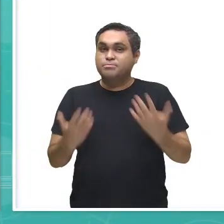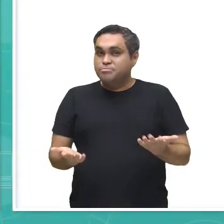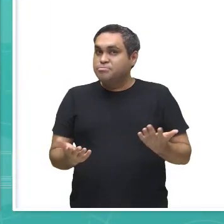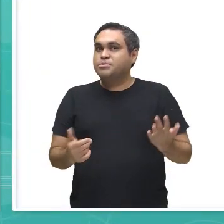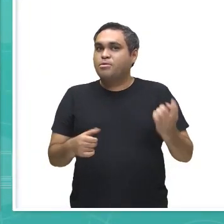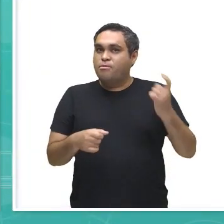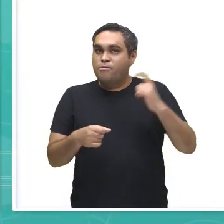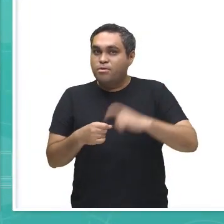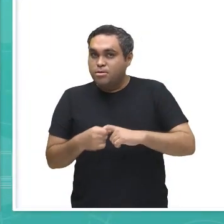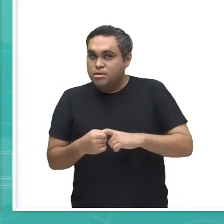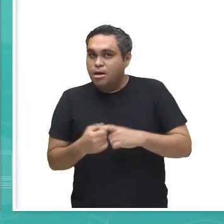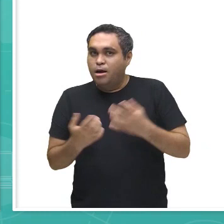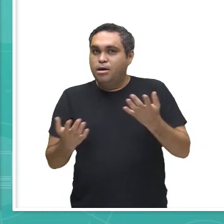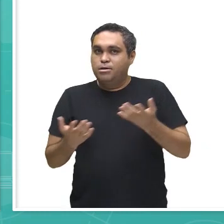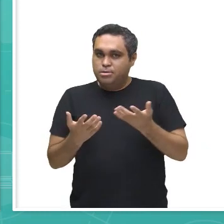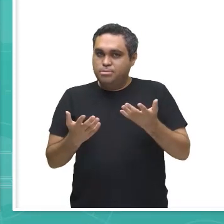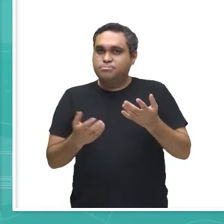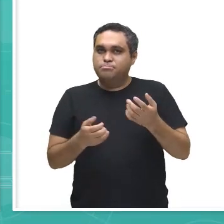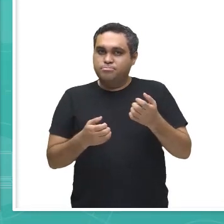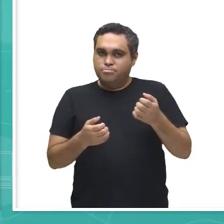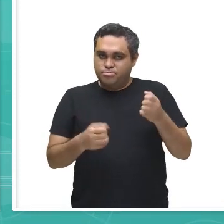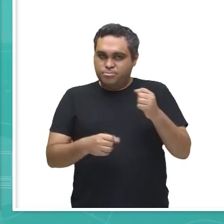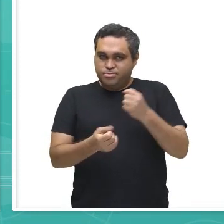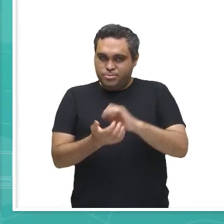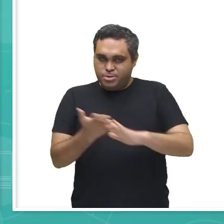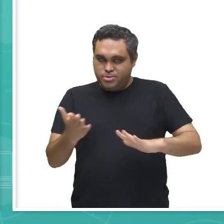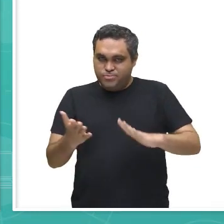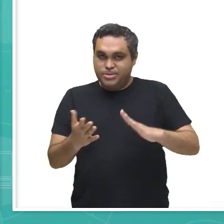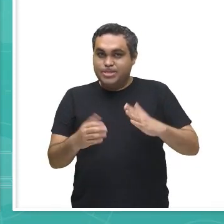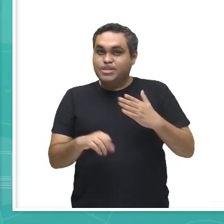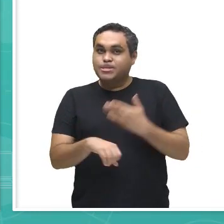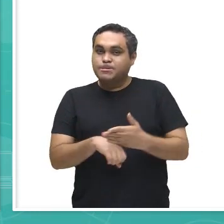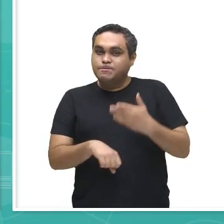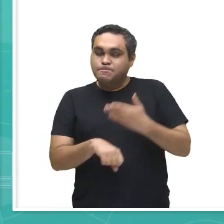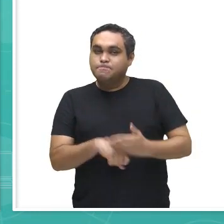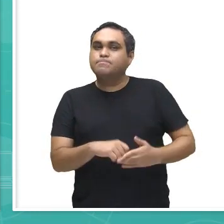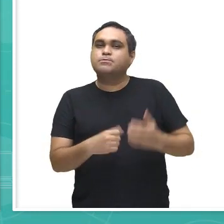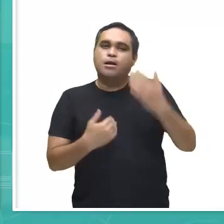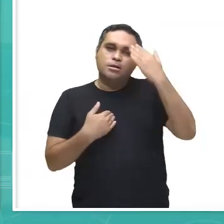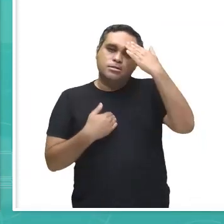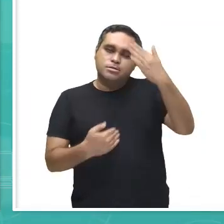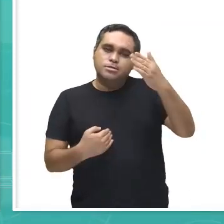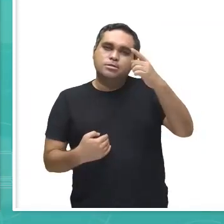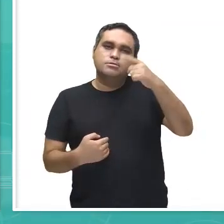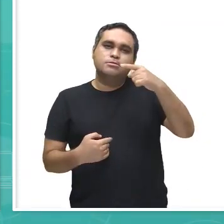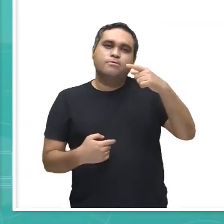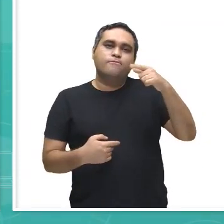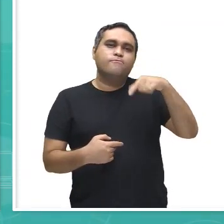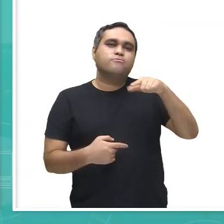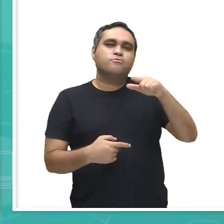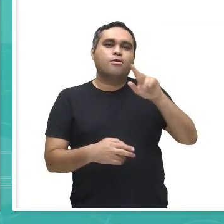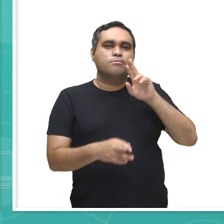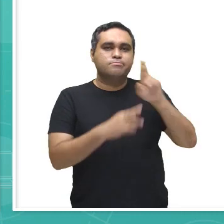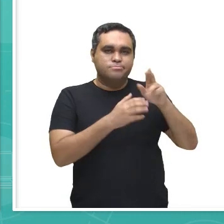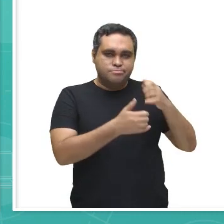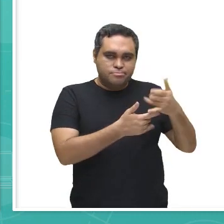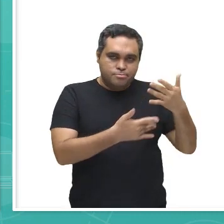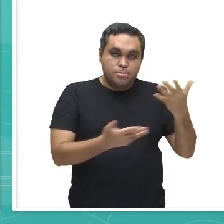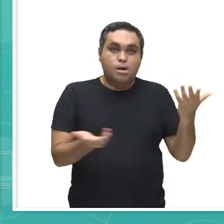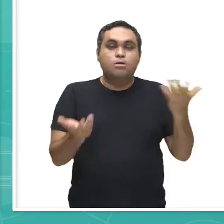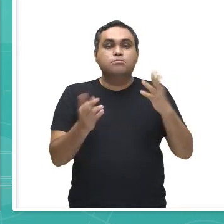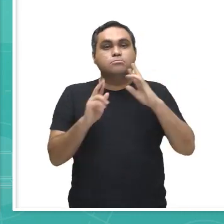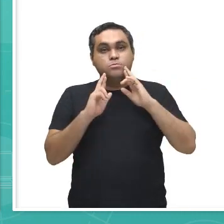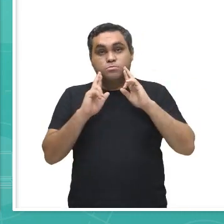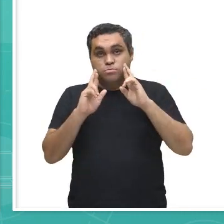estamos de volta para a nossa interatividade, né? A gente agradece a participação dos alunos e agora a gente vai fazer a correção, né?